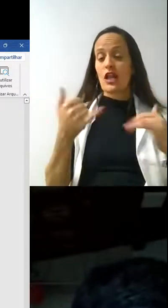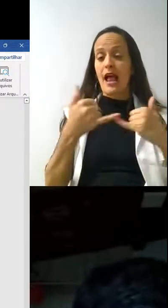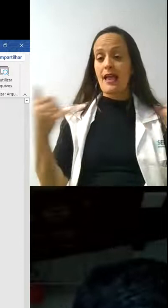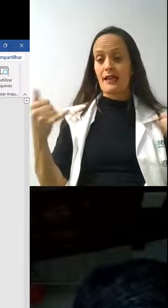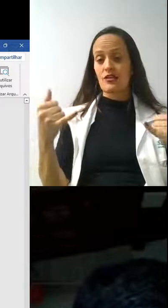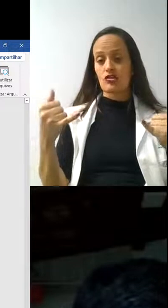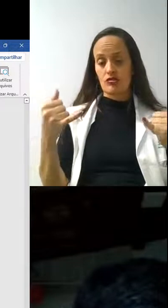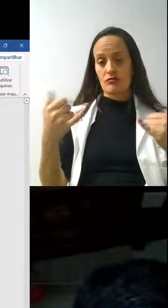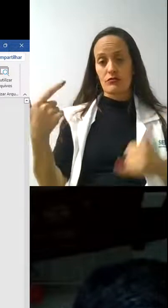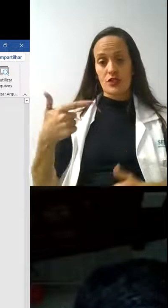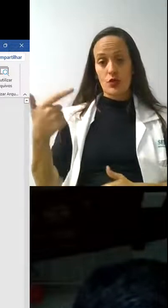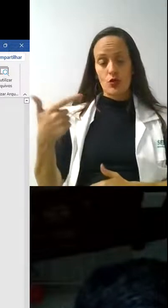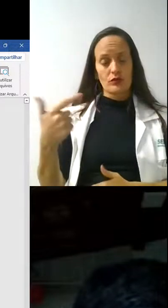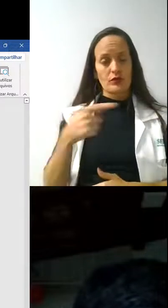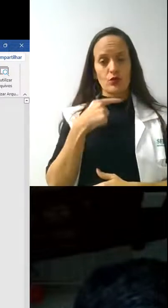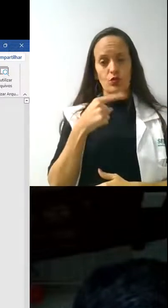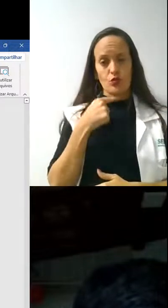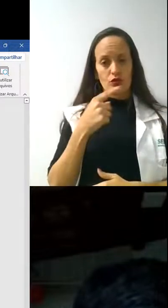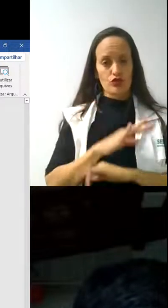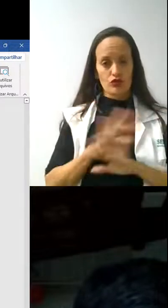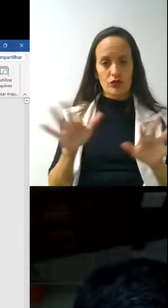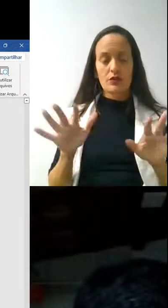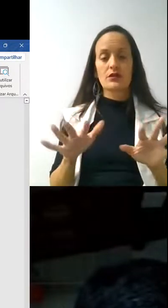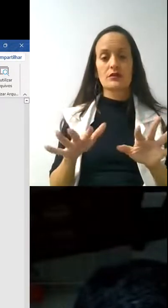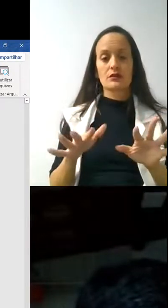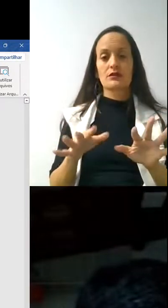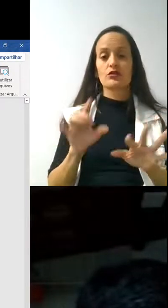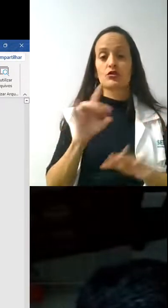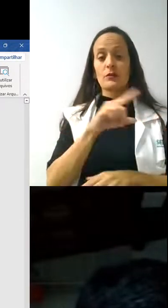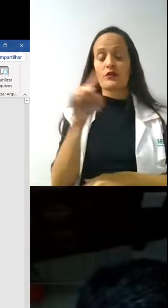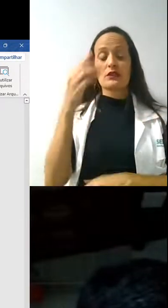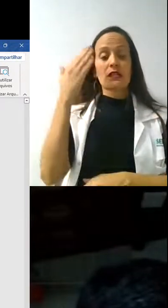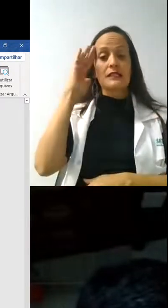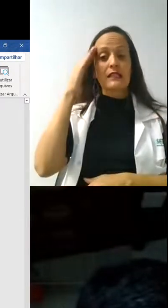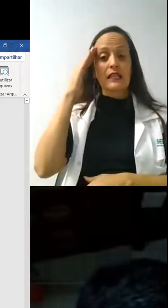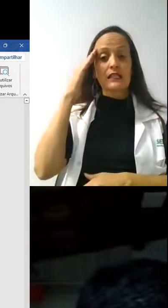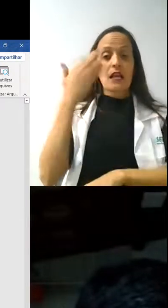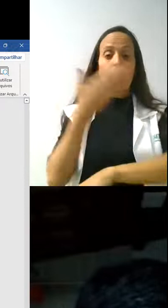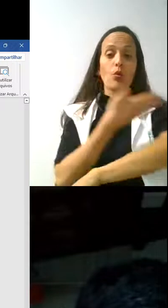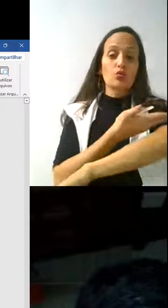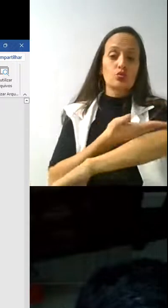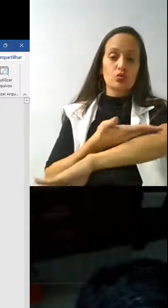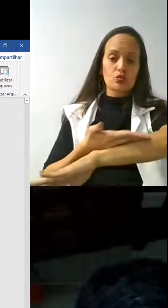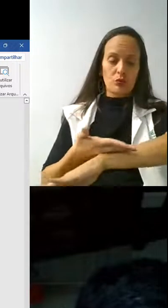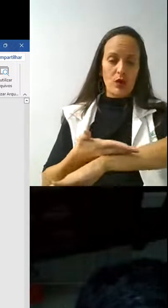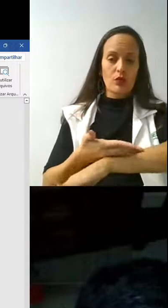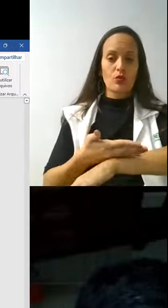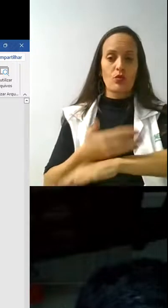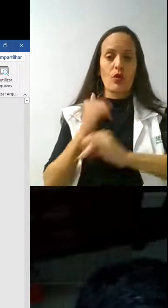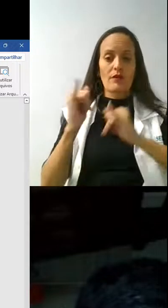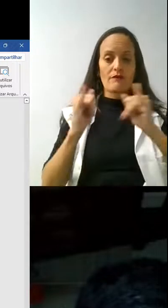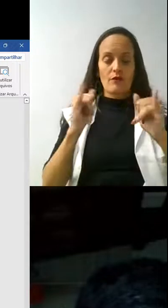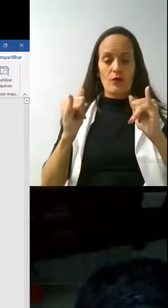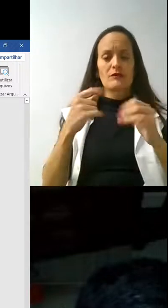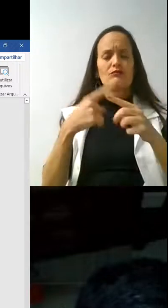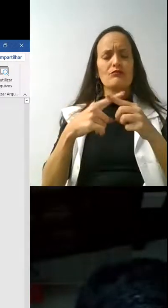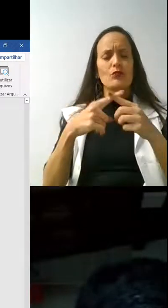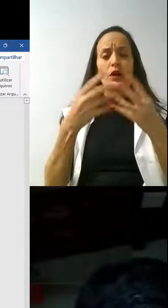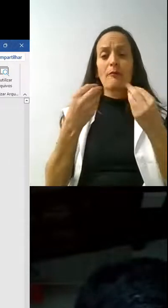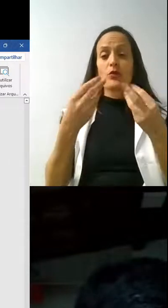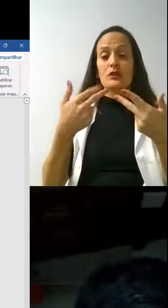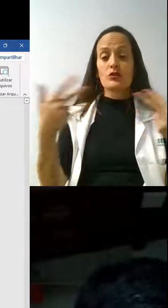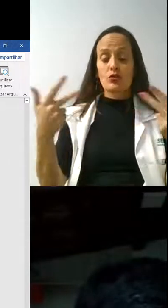lógica, né? Então, assim, só para poder já vocês irem acostumando com essa ideia, né? Que muita coisa vocês vão